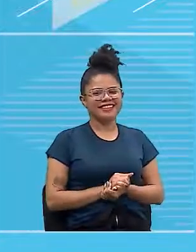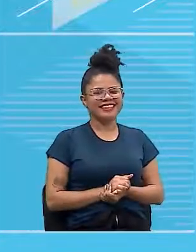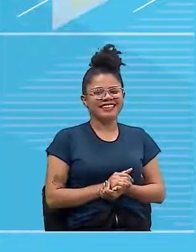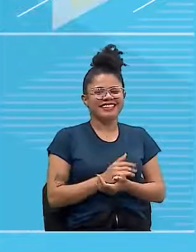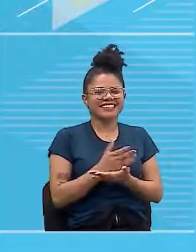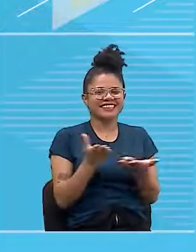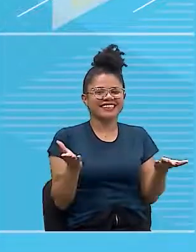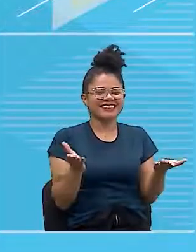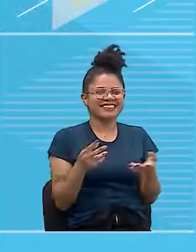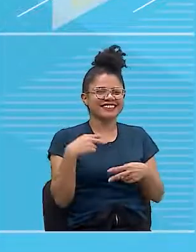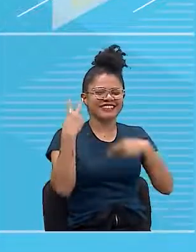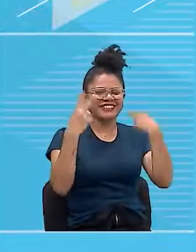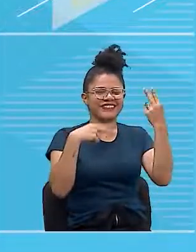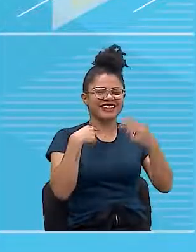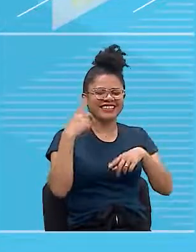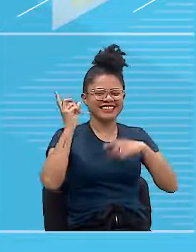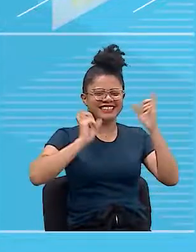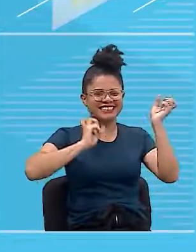e